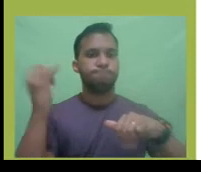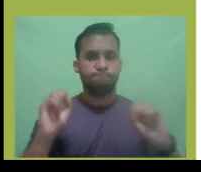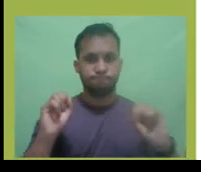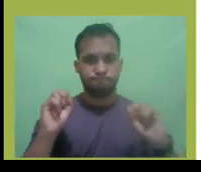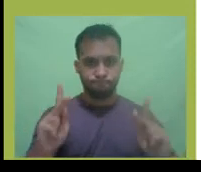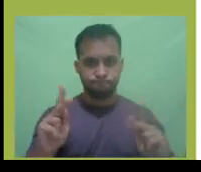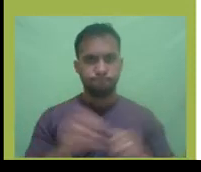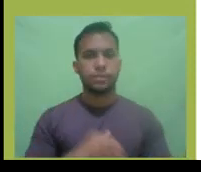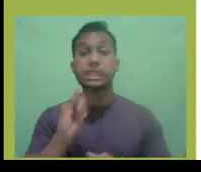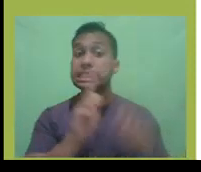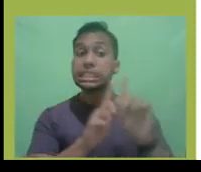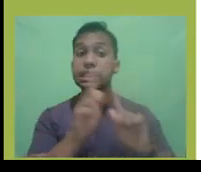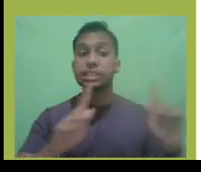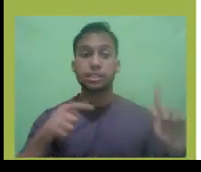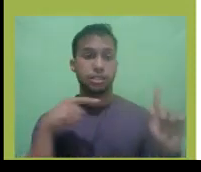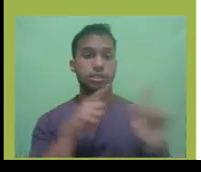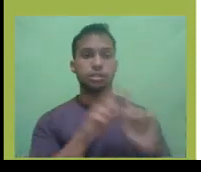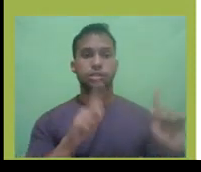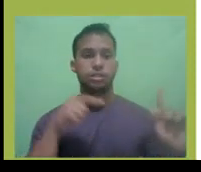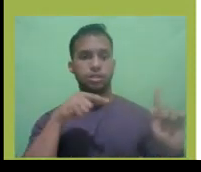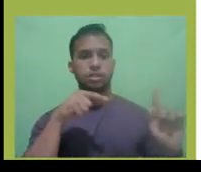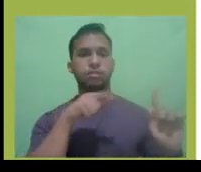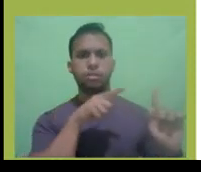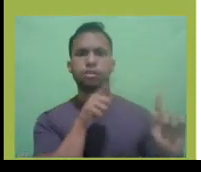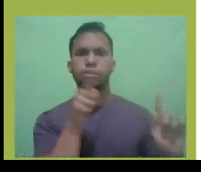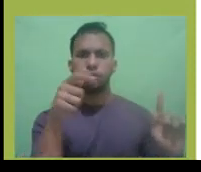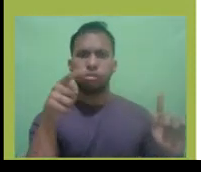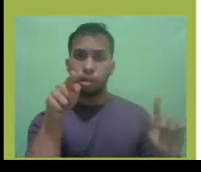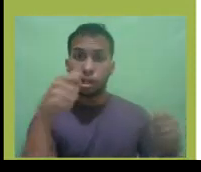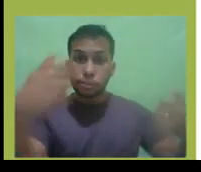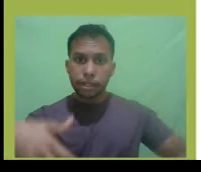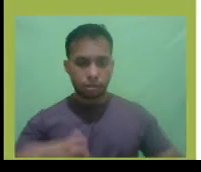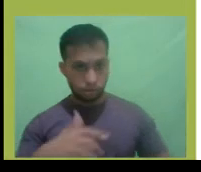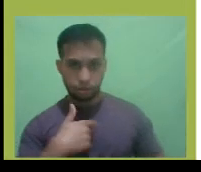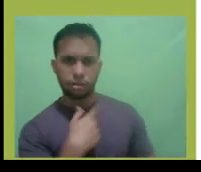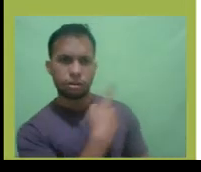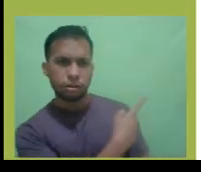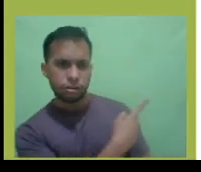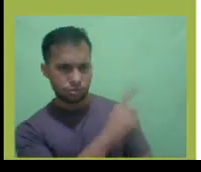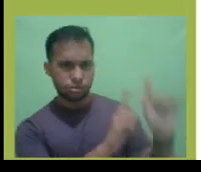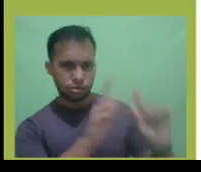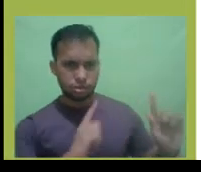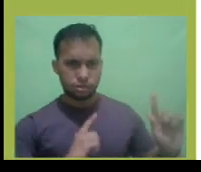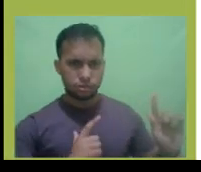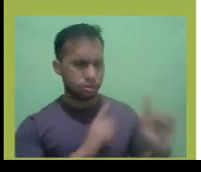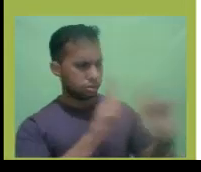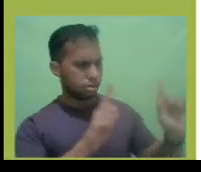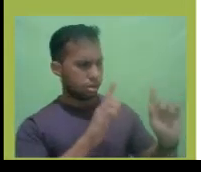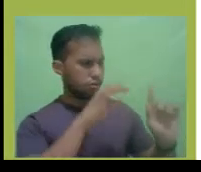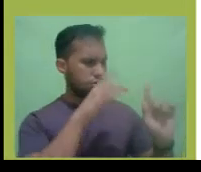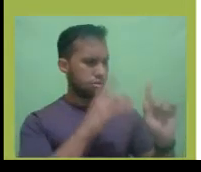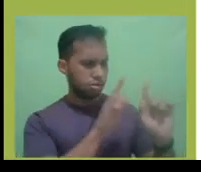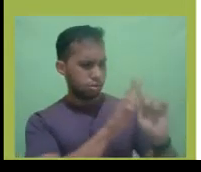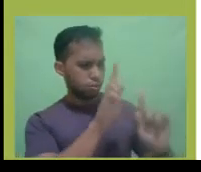apresentar um gráfico, explique para o espectador o que é que você está apresentando. Olha, aqui nós temos um gráfico em barra mostrando a